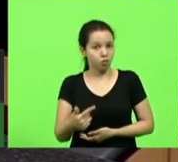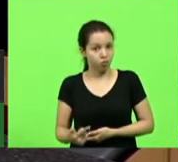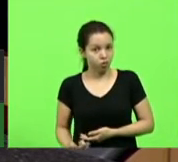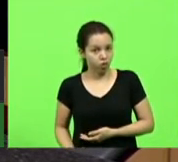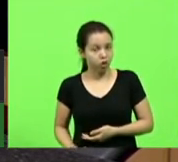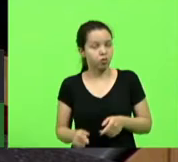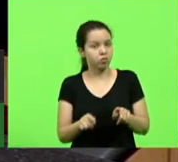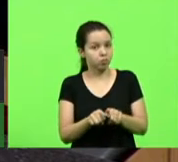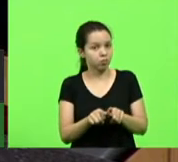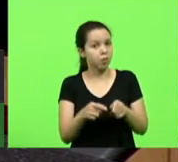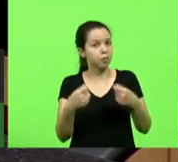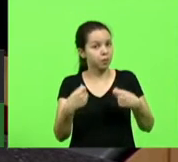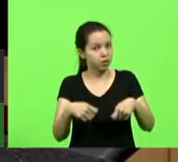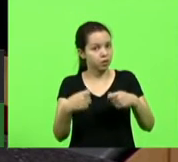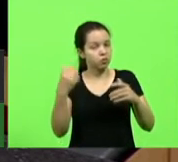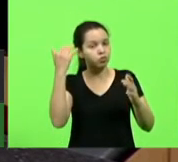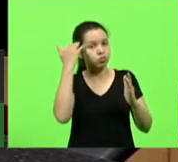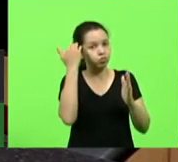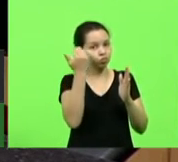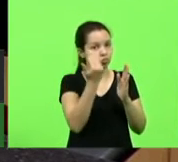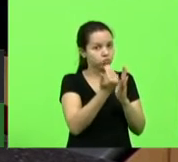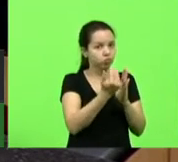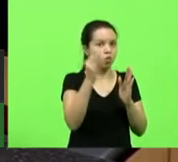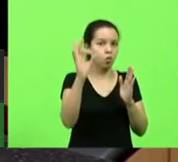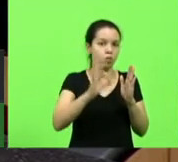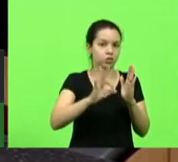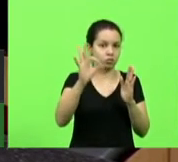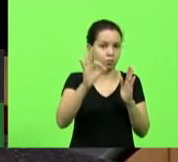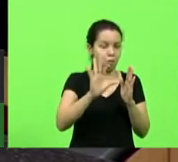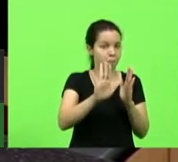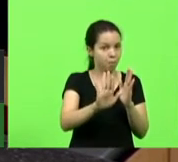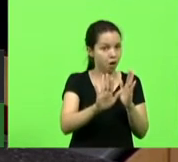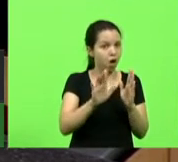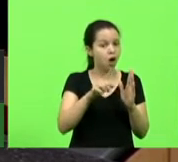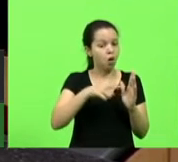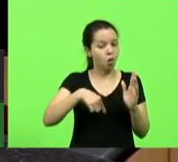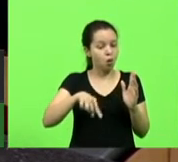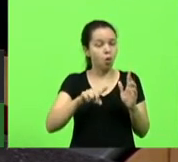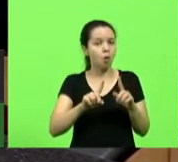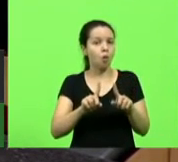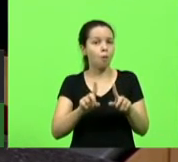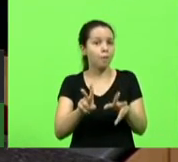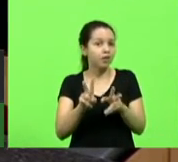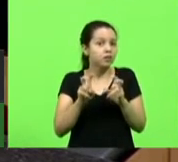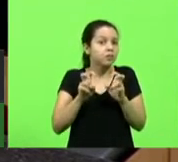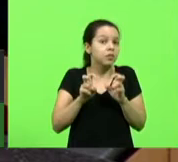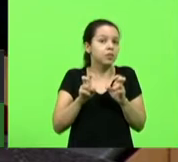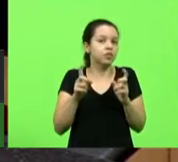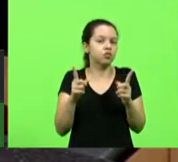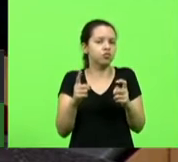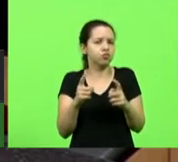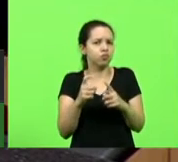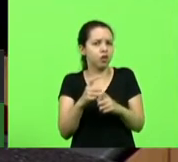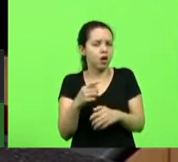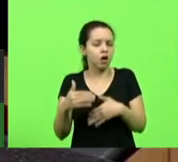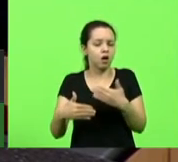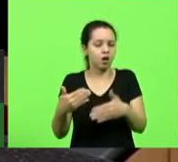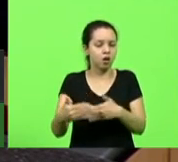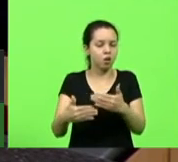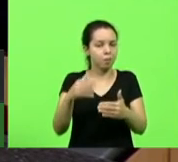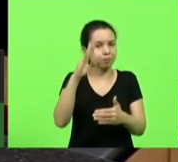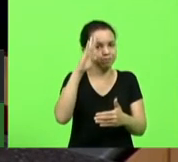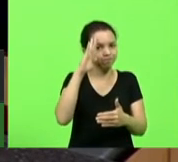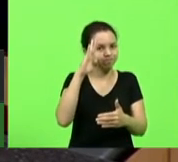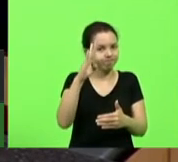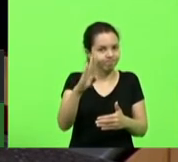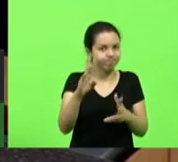o percentual, mas nós estamos percebendo uma dificuldade do andamento, né? Principalmente na questão de reformas de